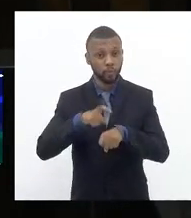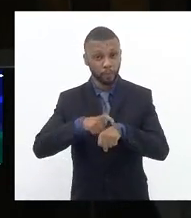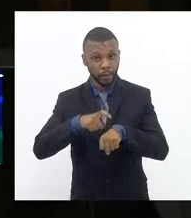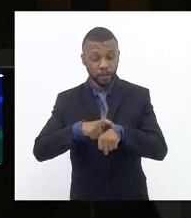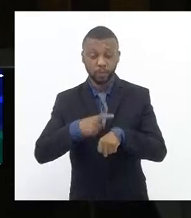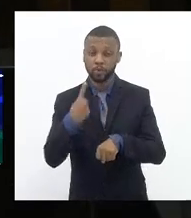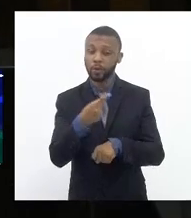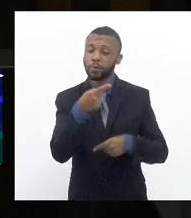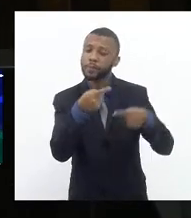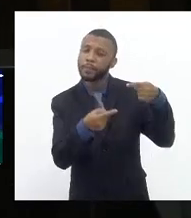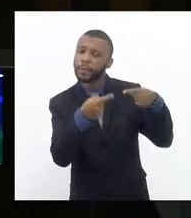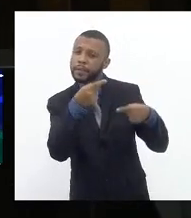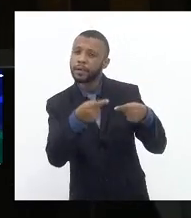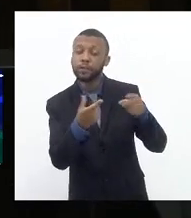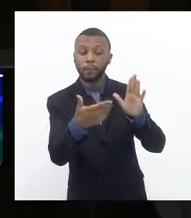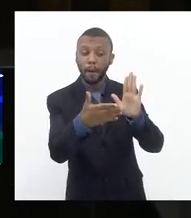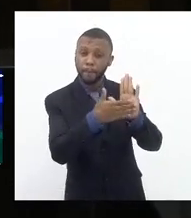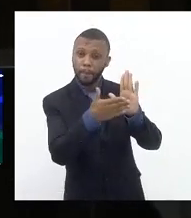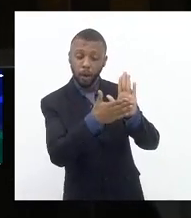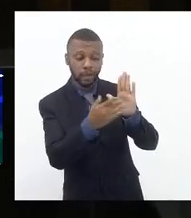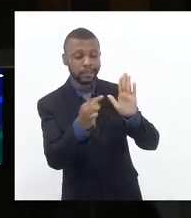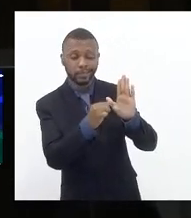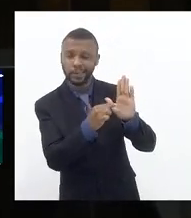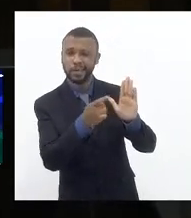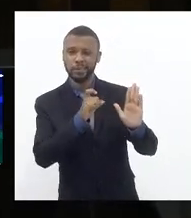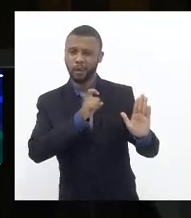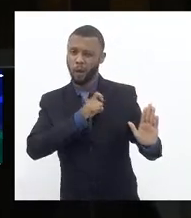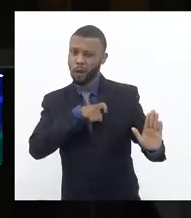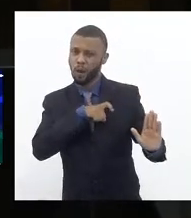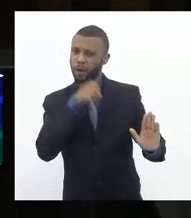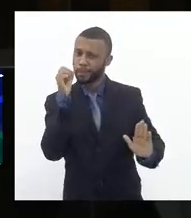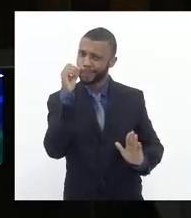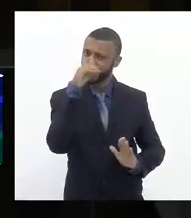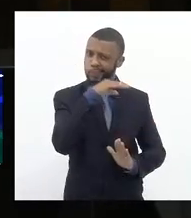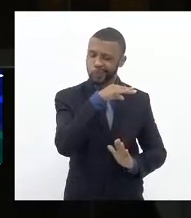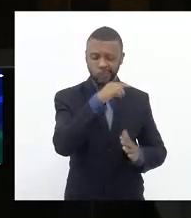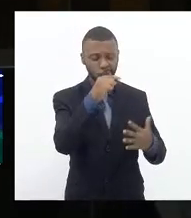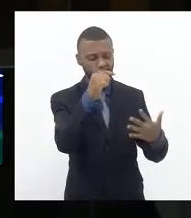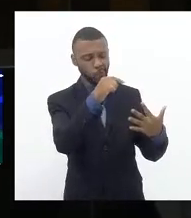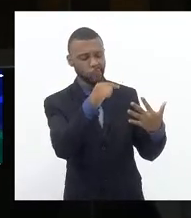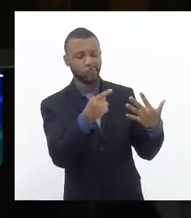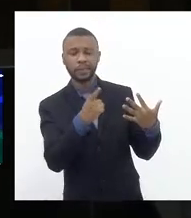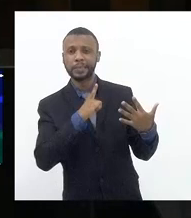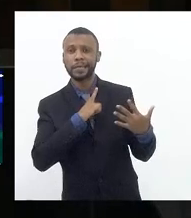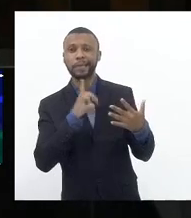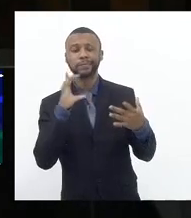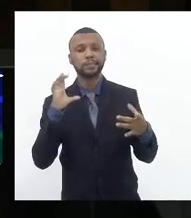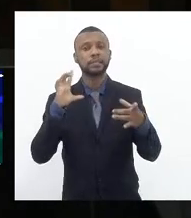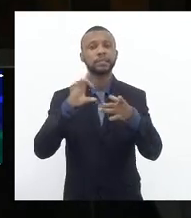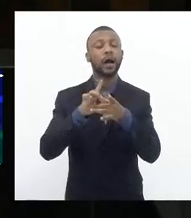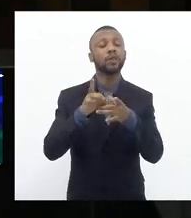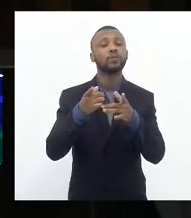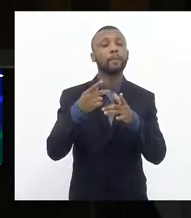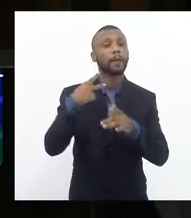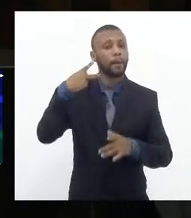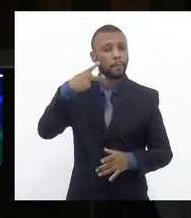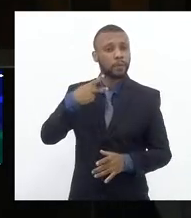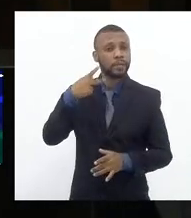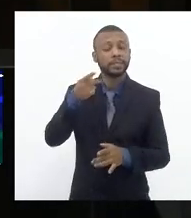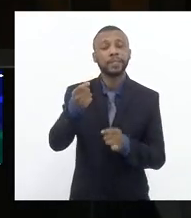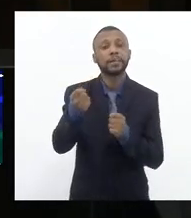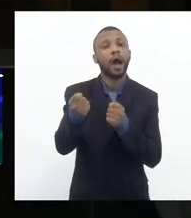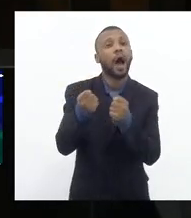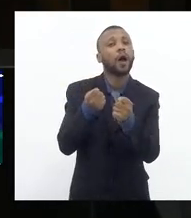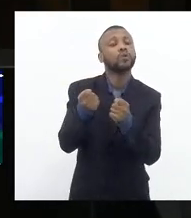chamado de pacote de maldades, que envolve uma política de ajuste fiscal